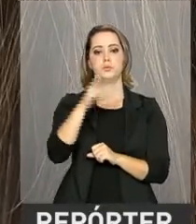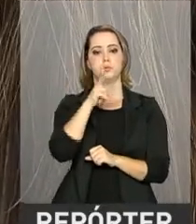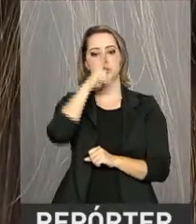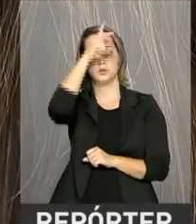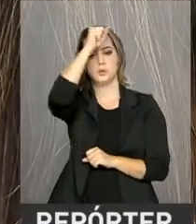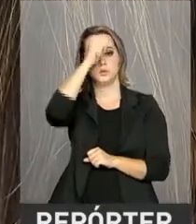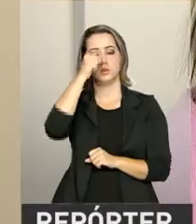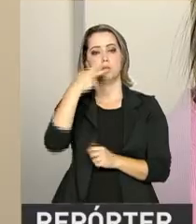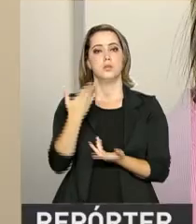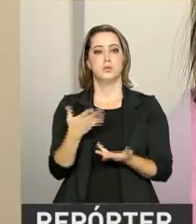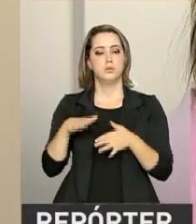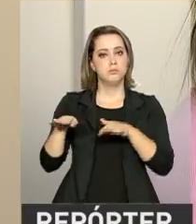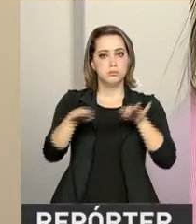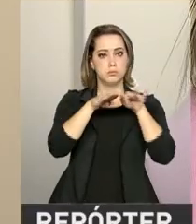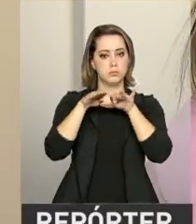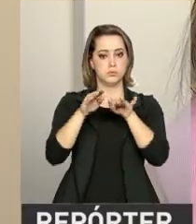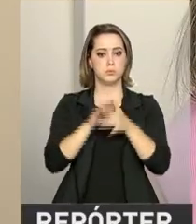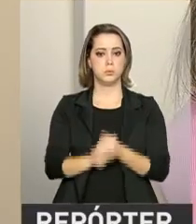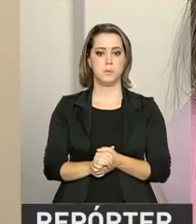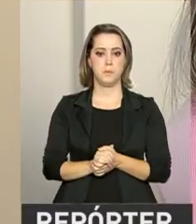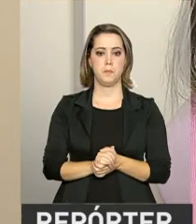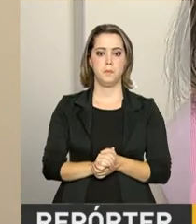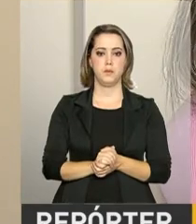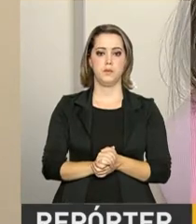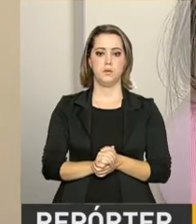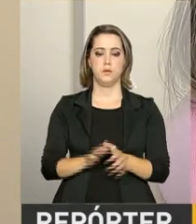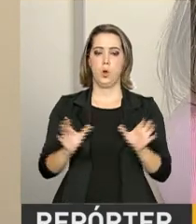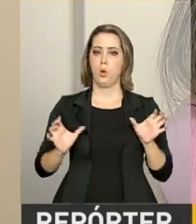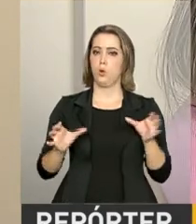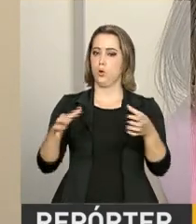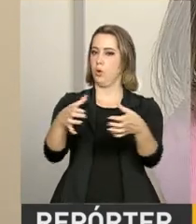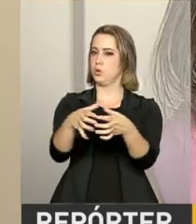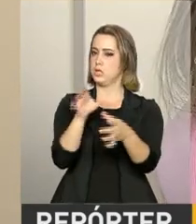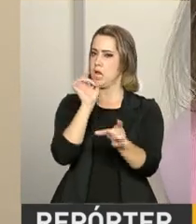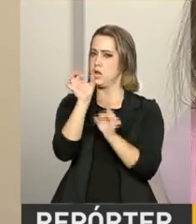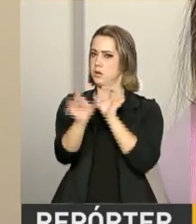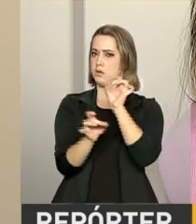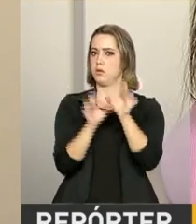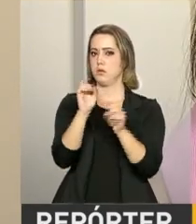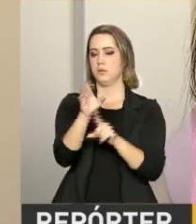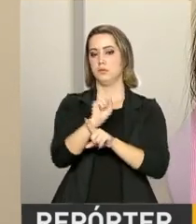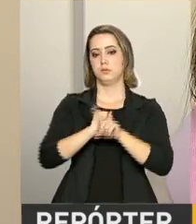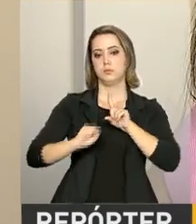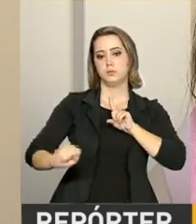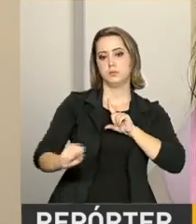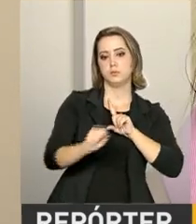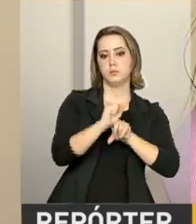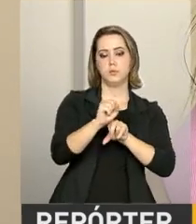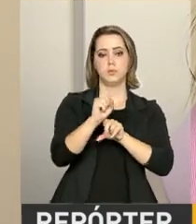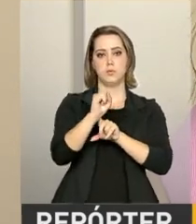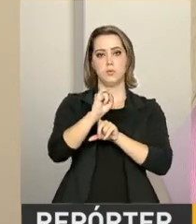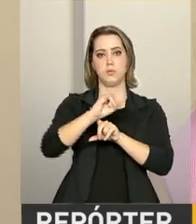da democracia. Com membros, com conselheiros exclusivamente da sociedade civil,